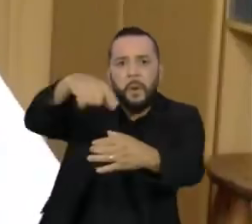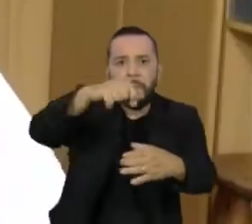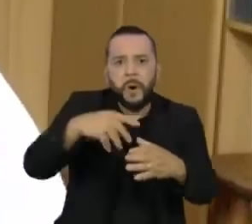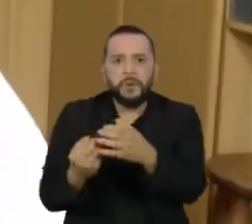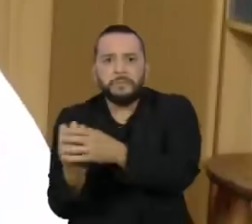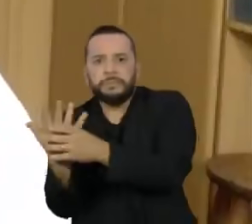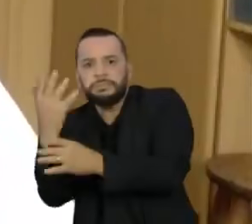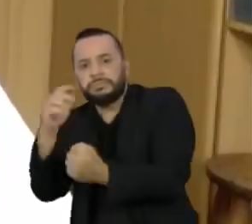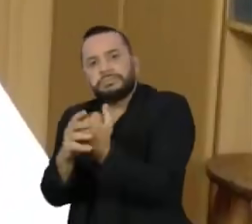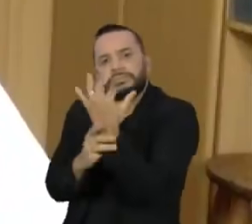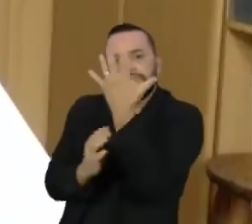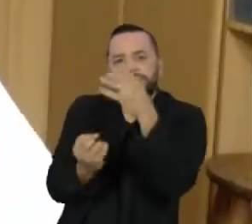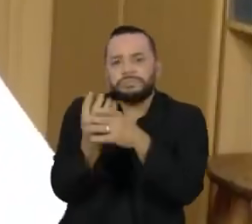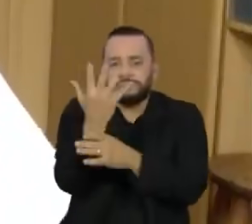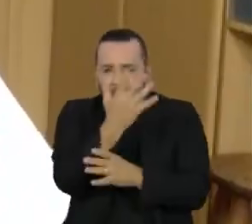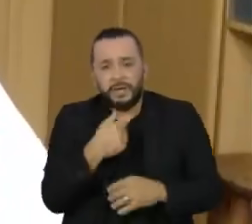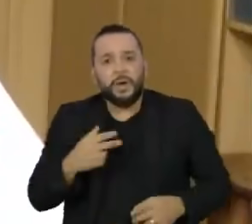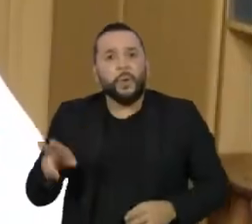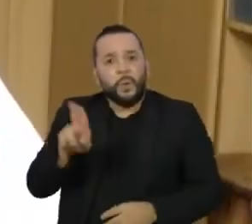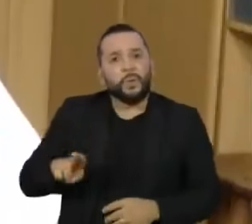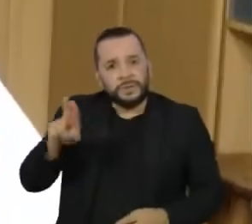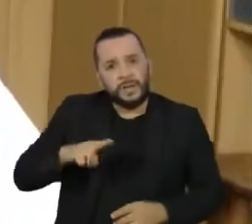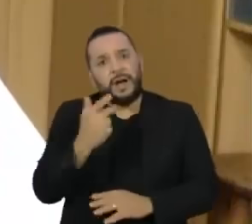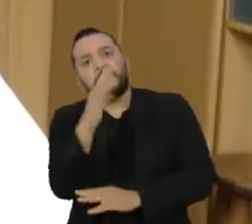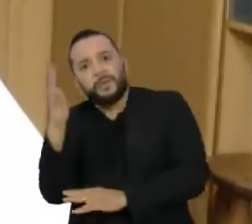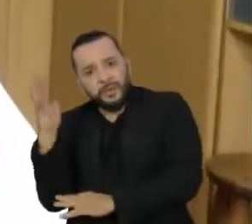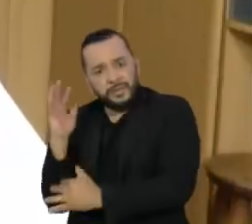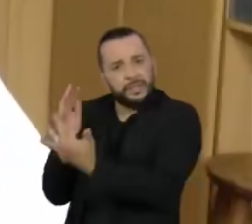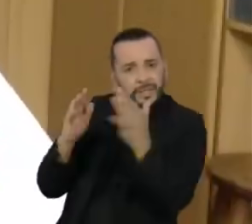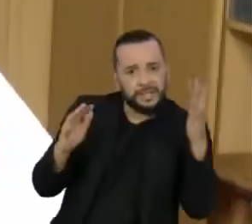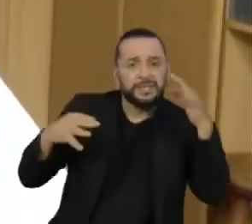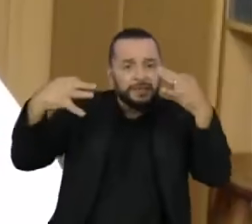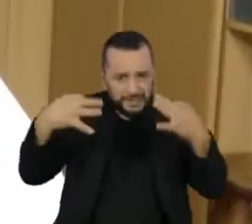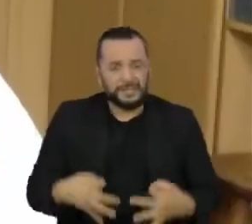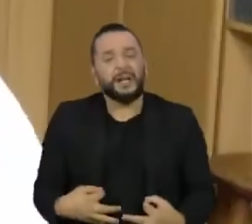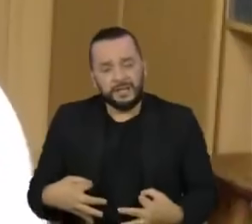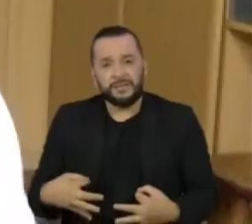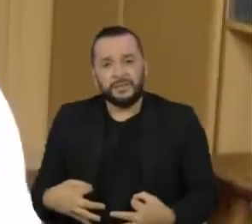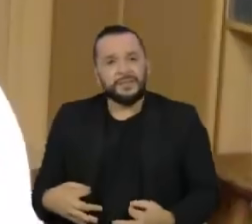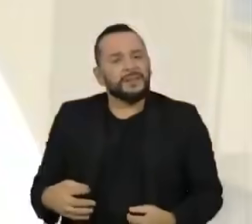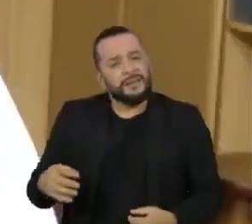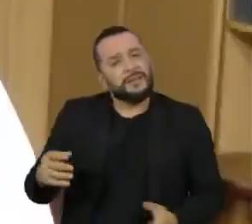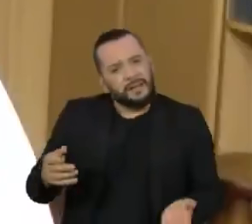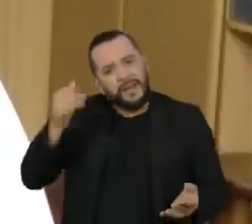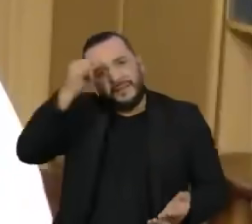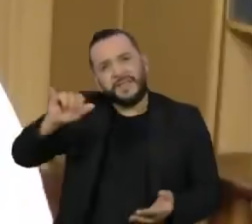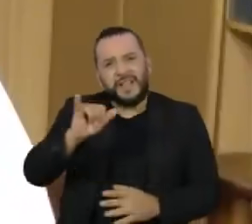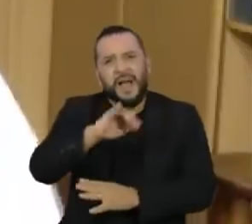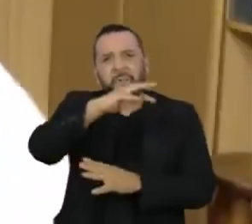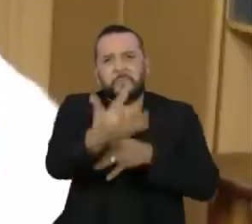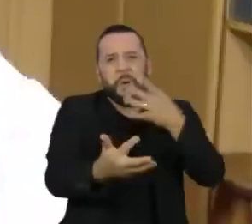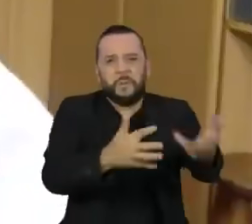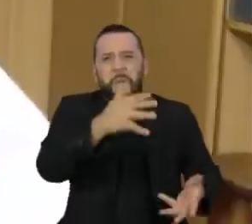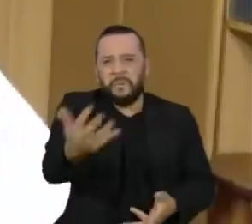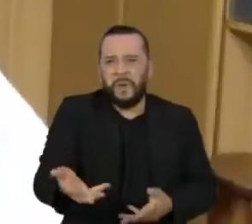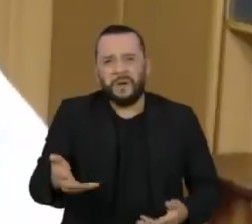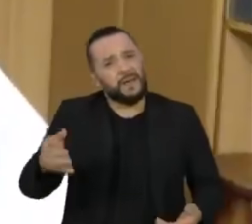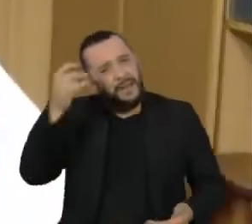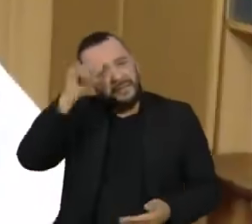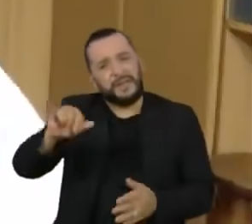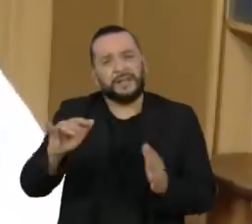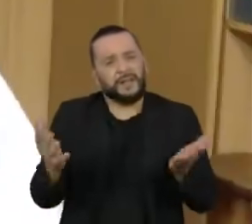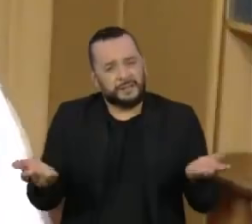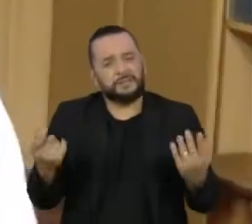da terra. E, principalmente, reitero, o combate à ilegalidade, desmatamento ilegal. Para o Brasil, o